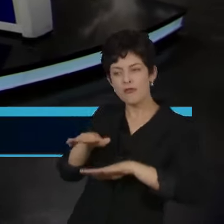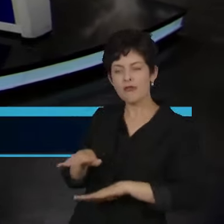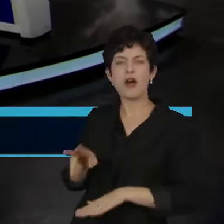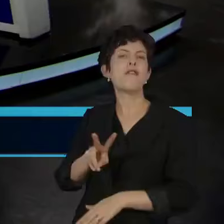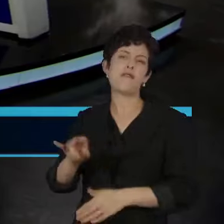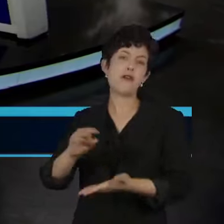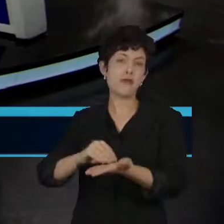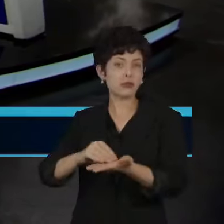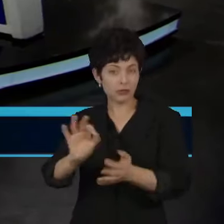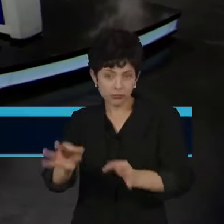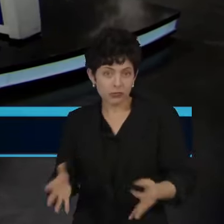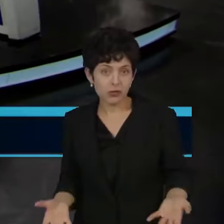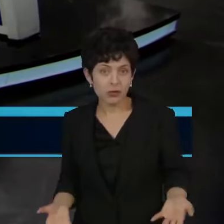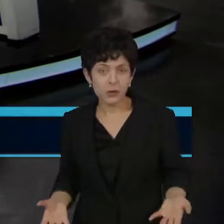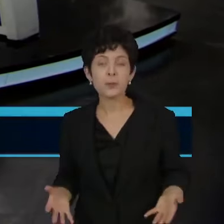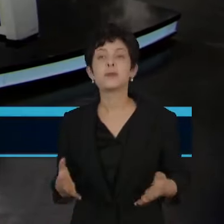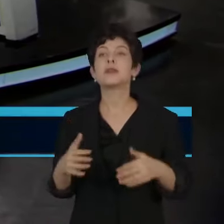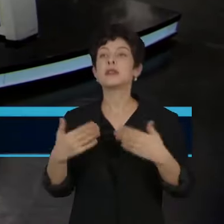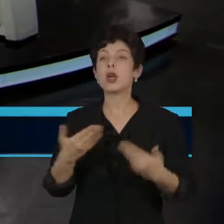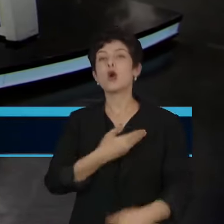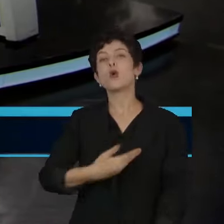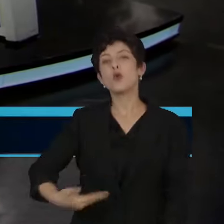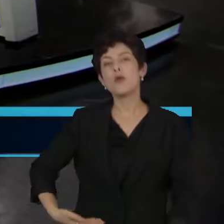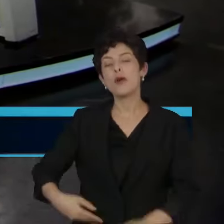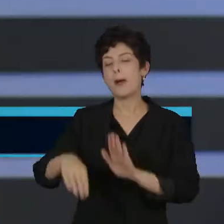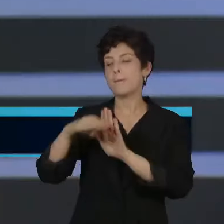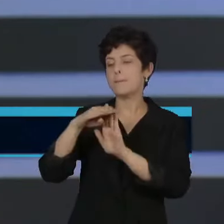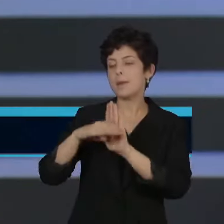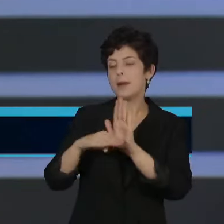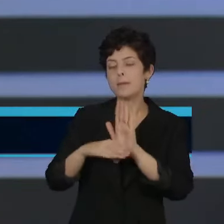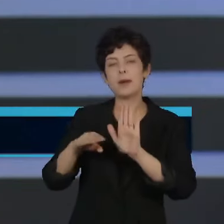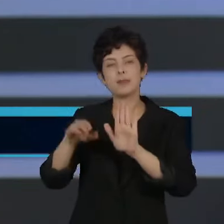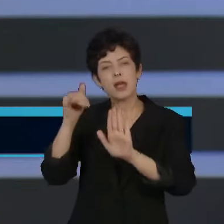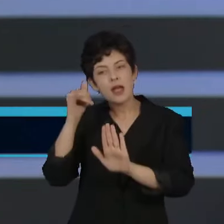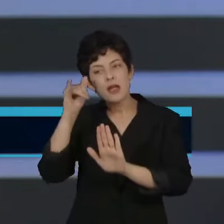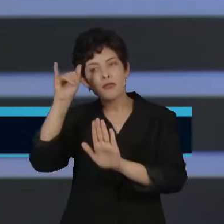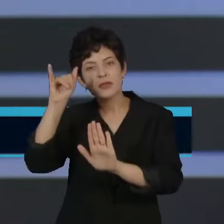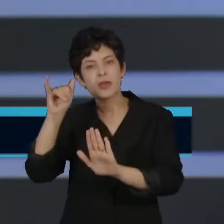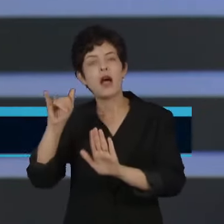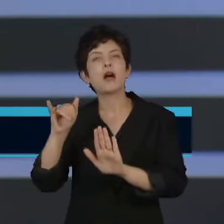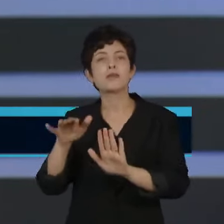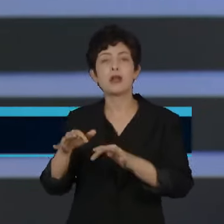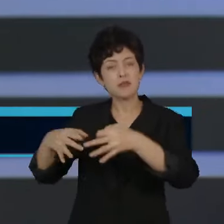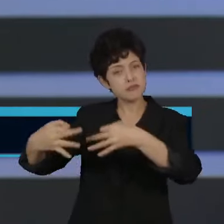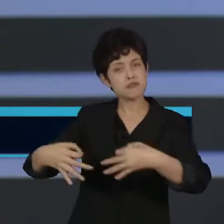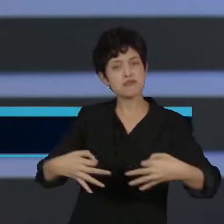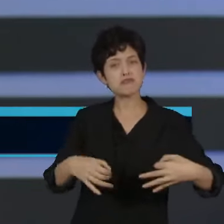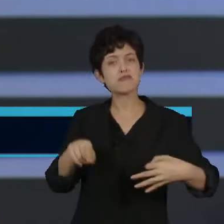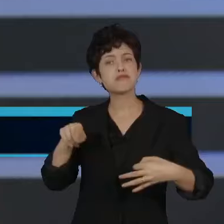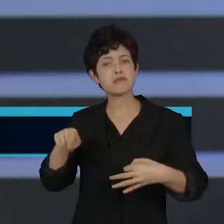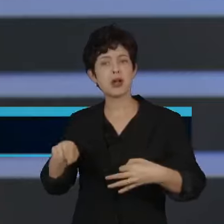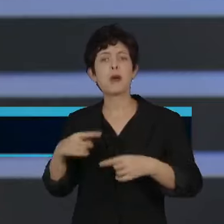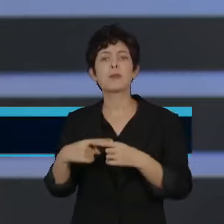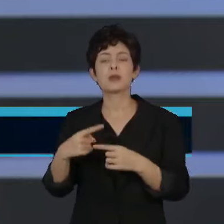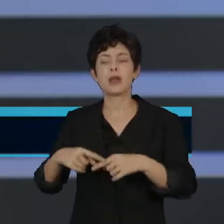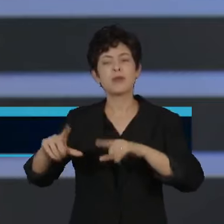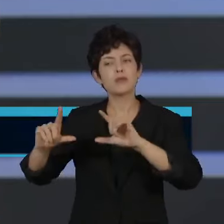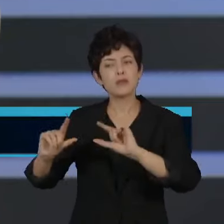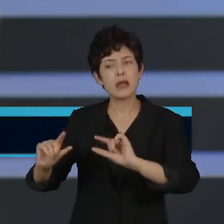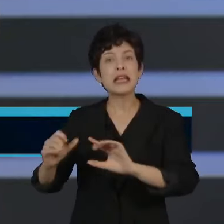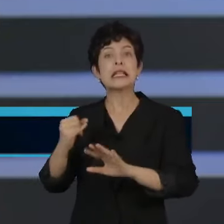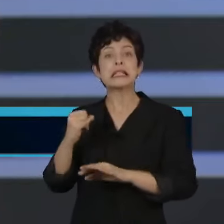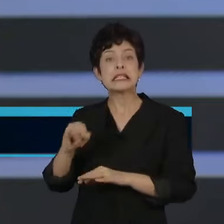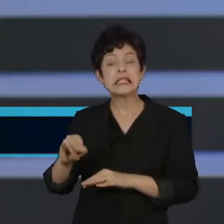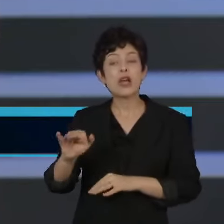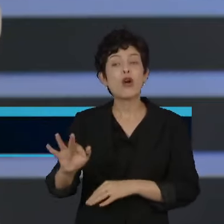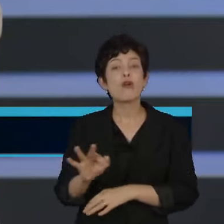vai faltar mesmo, né? Então, as medidas do governo preventivas nesse sentido foram corretas, né, porque isso ameniza. Se isso vai